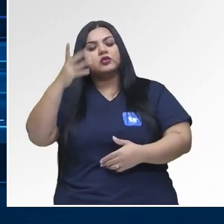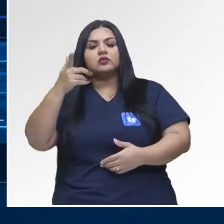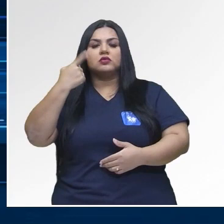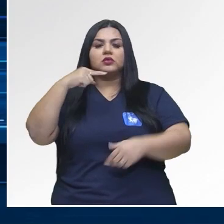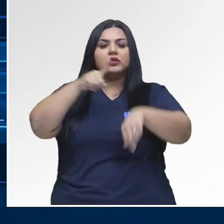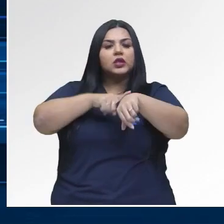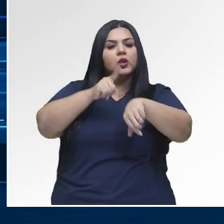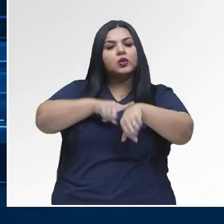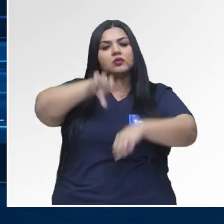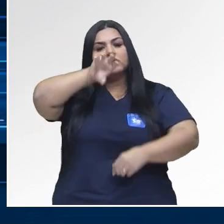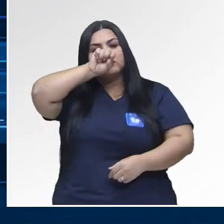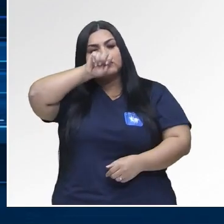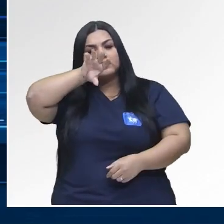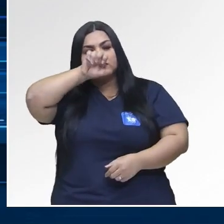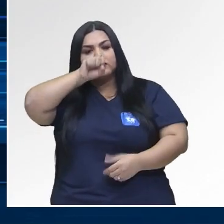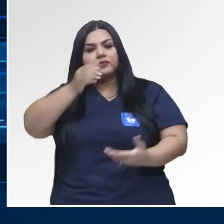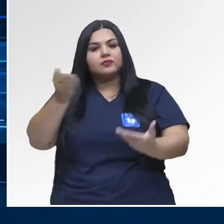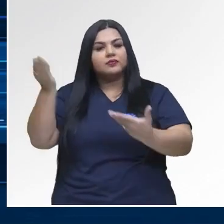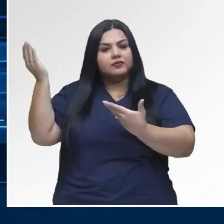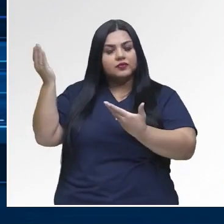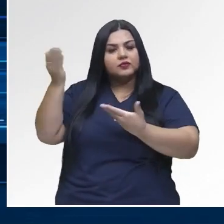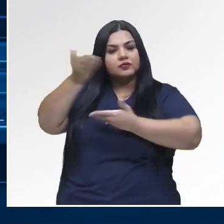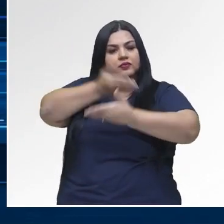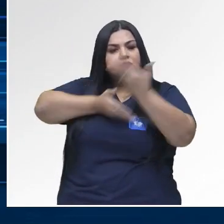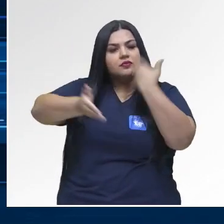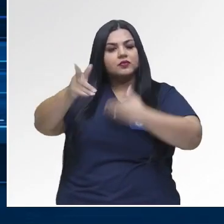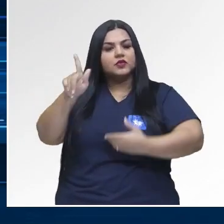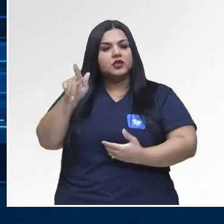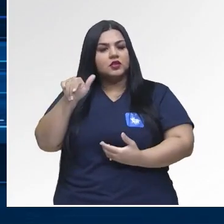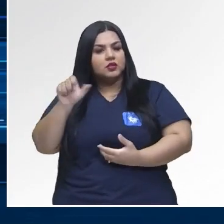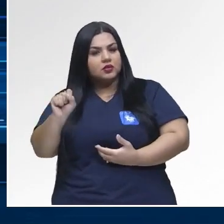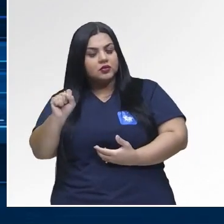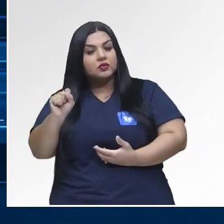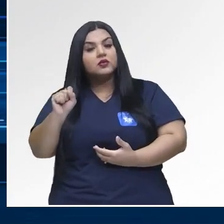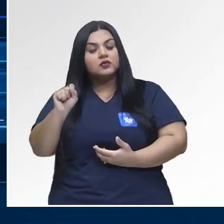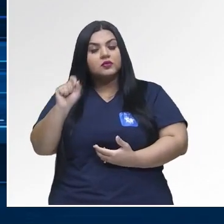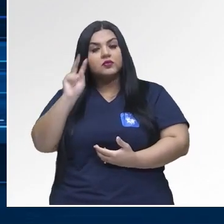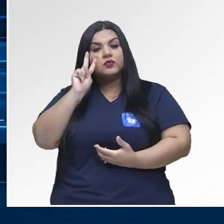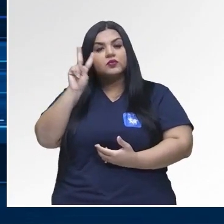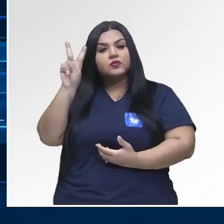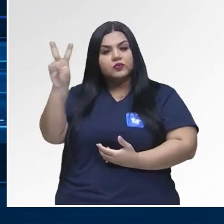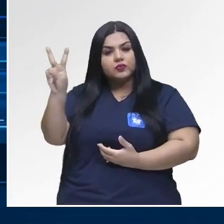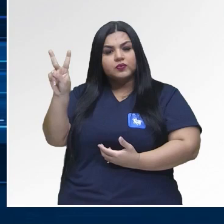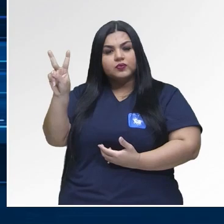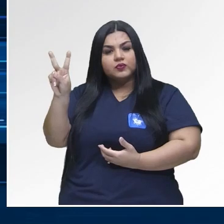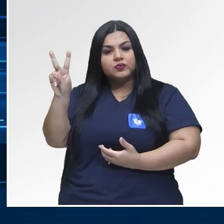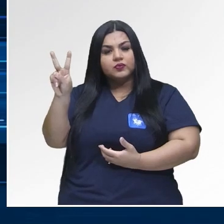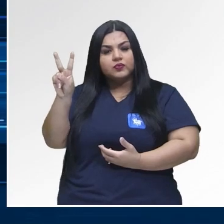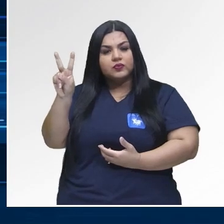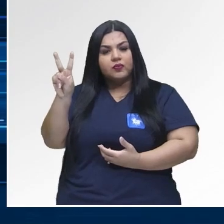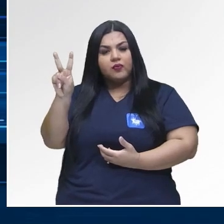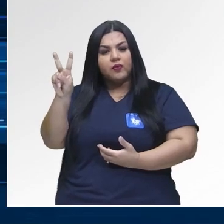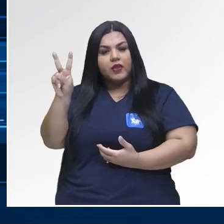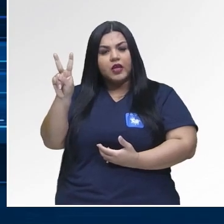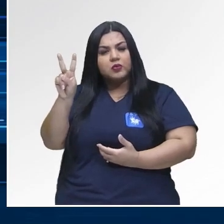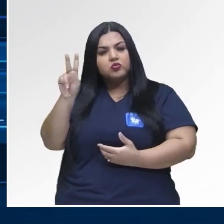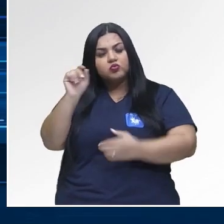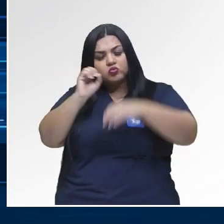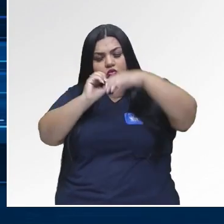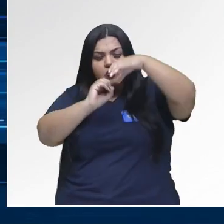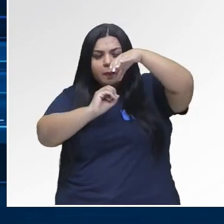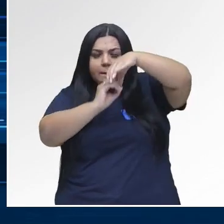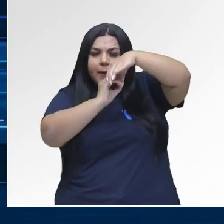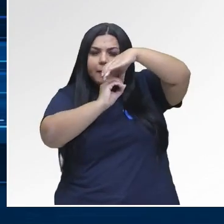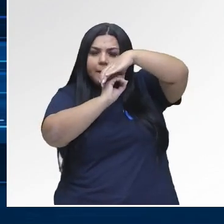respiração, a hematose, que é a troca gasosa. Então, a gente viu aqui os alvéolos pulmonares, que são essas estruturas bem pequenininhas,